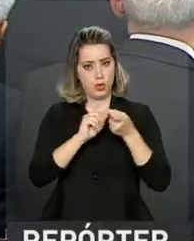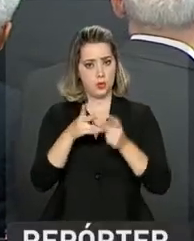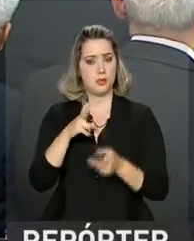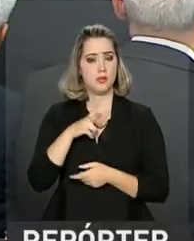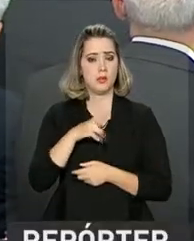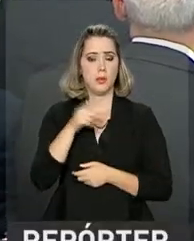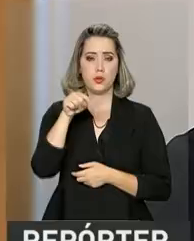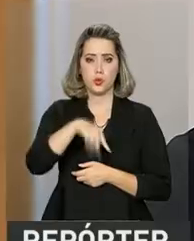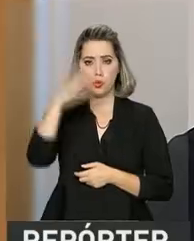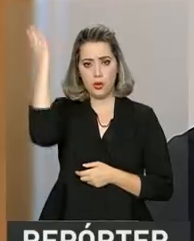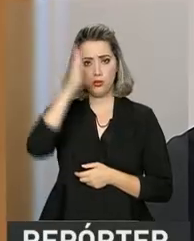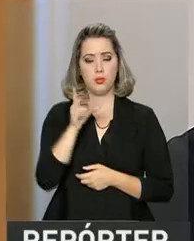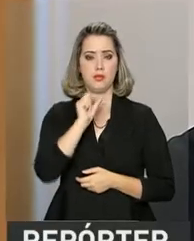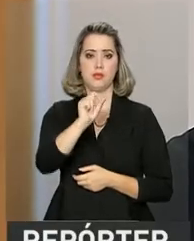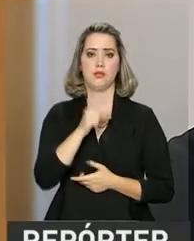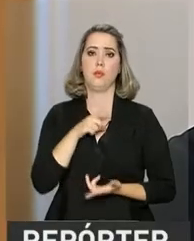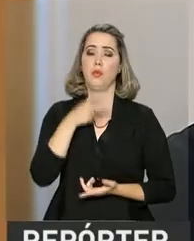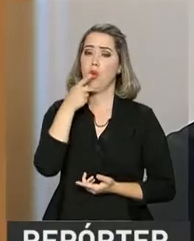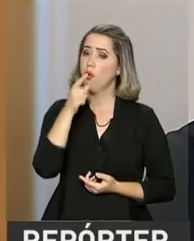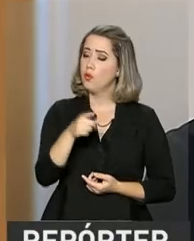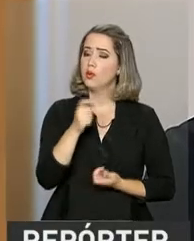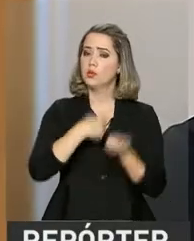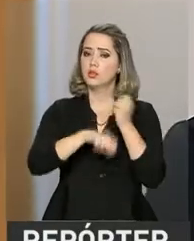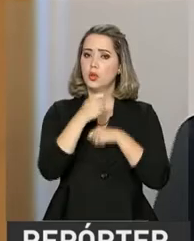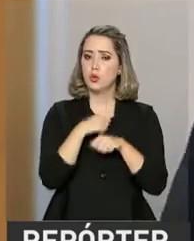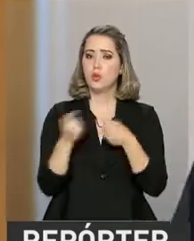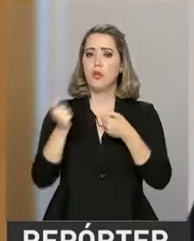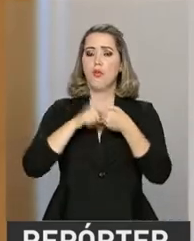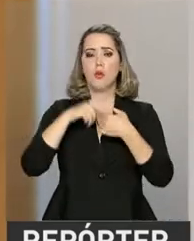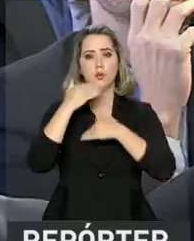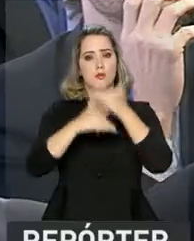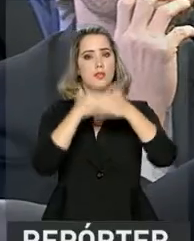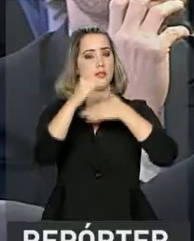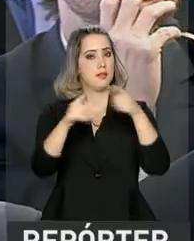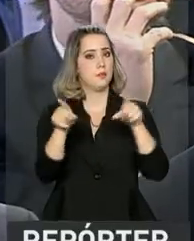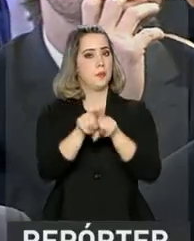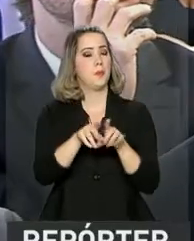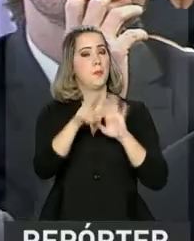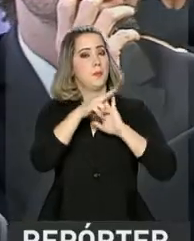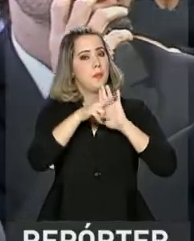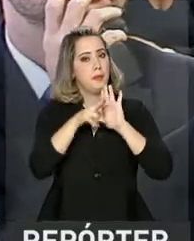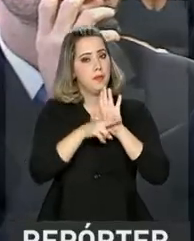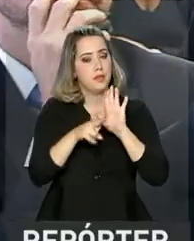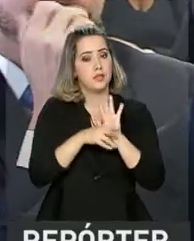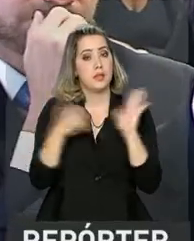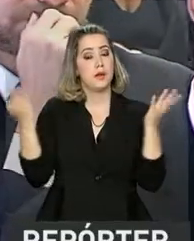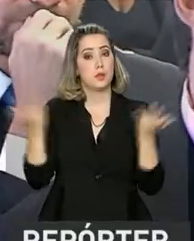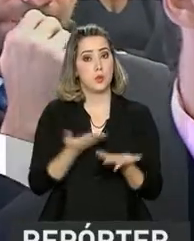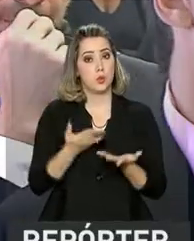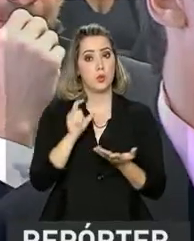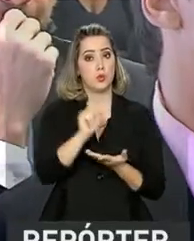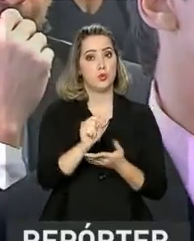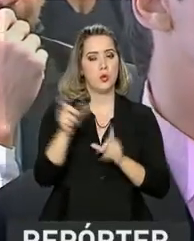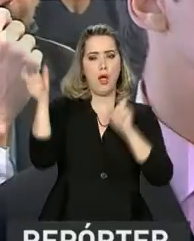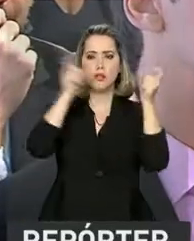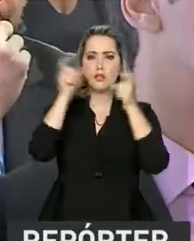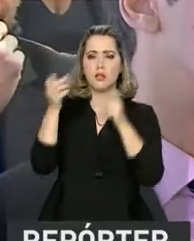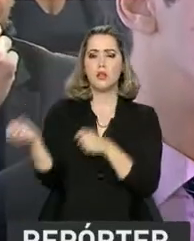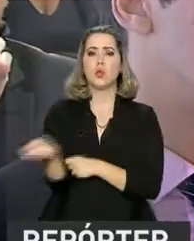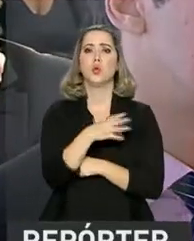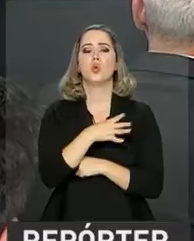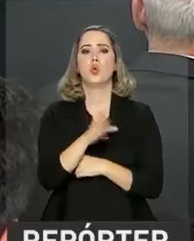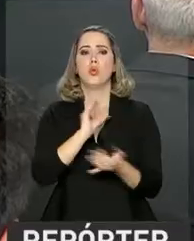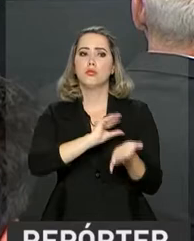ressaltou que a economia dá sinais de crescimento e as regras implementadas hoje vão atrair novos